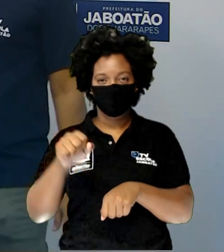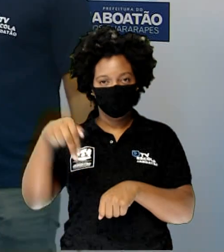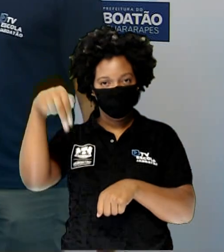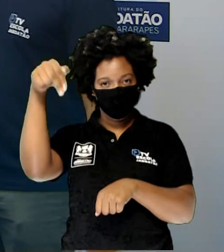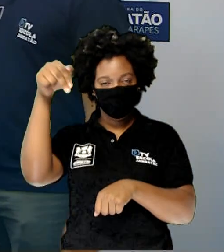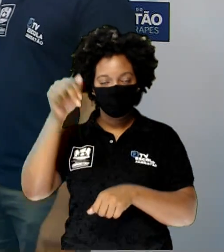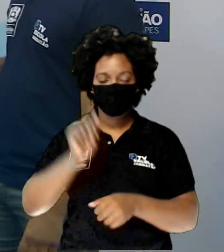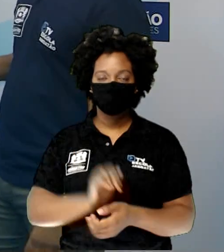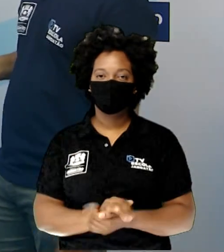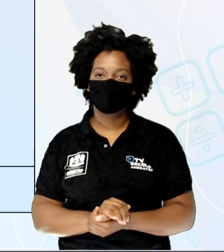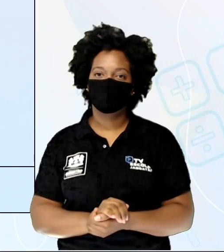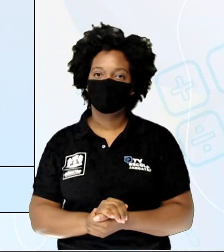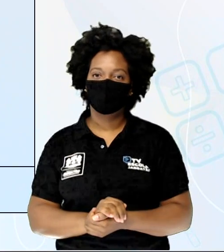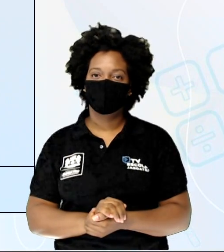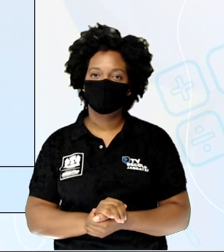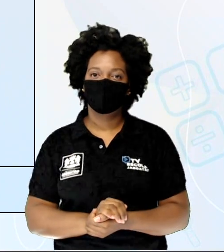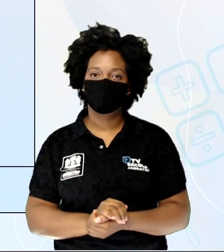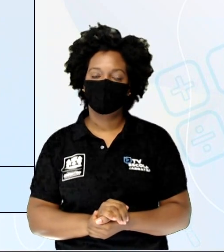ok? Então vamos seguindo.